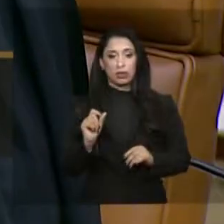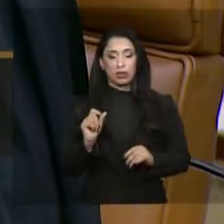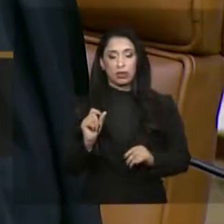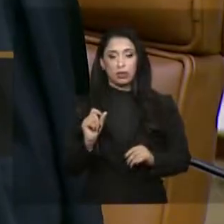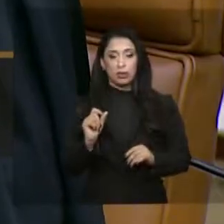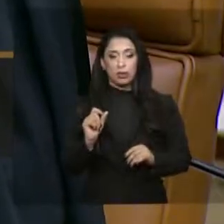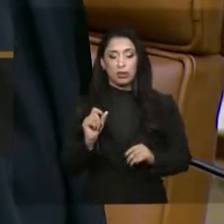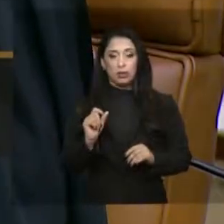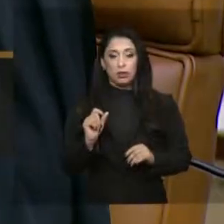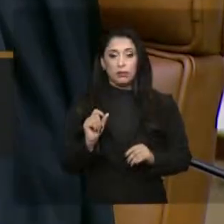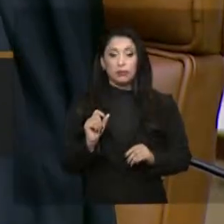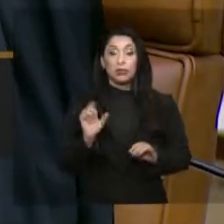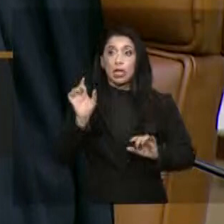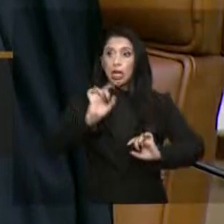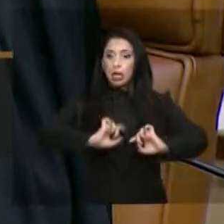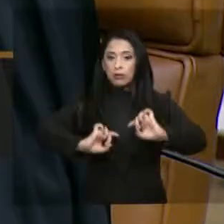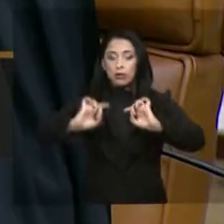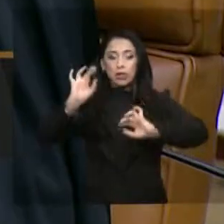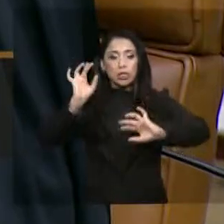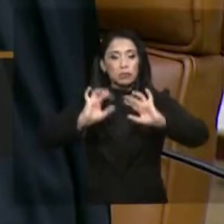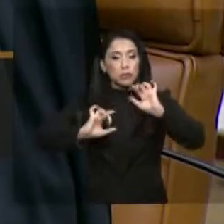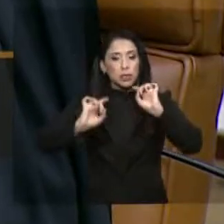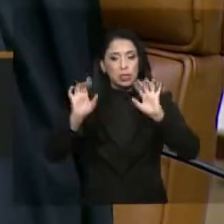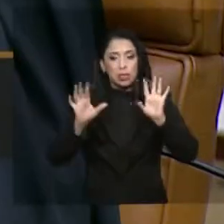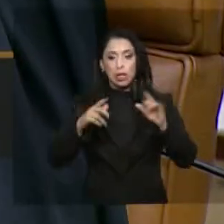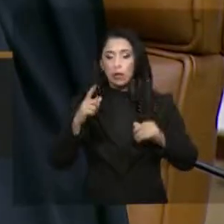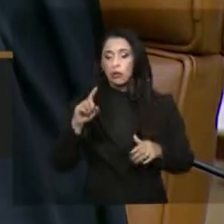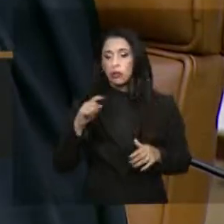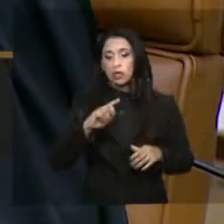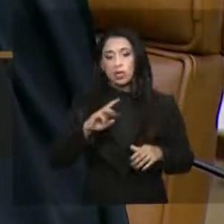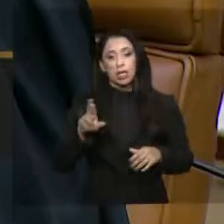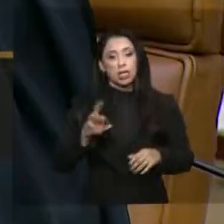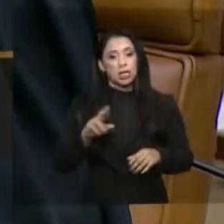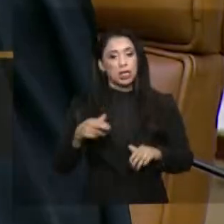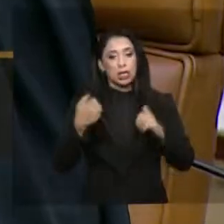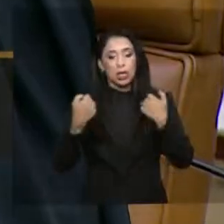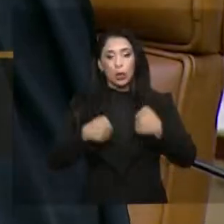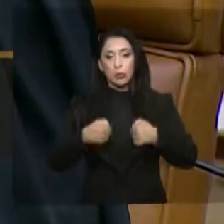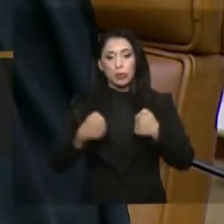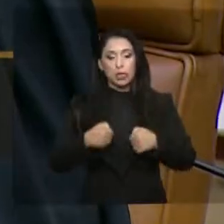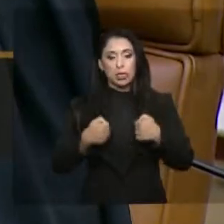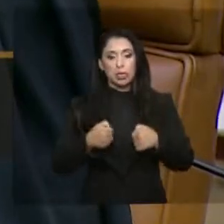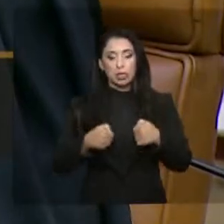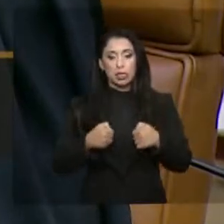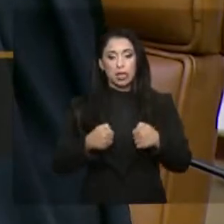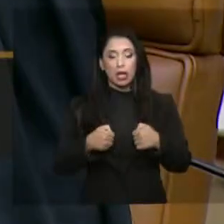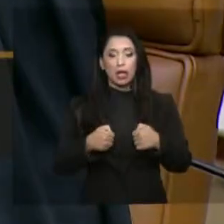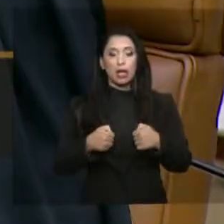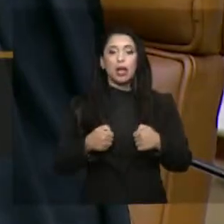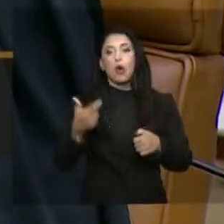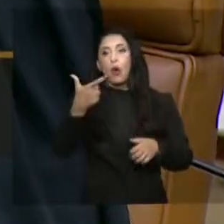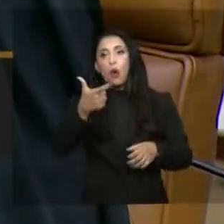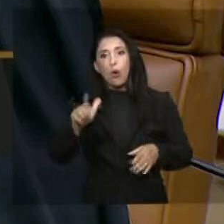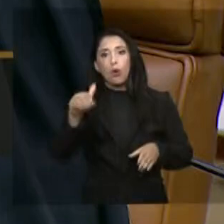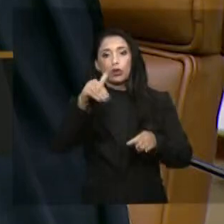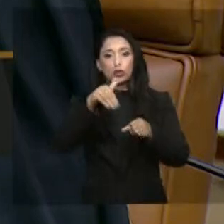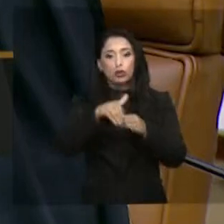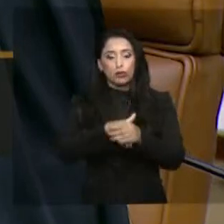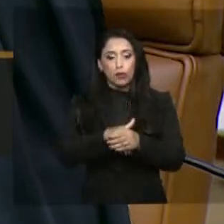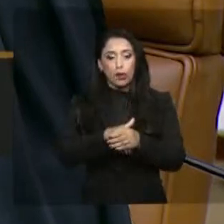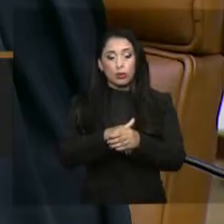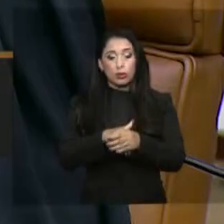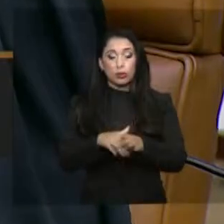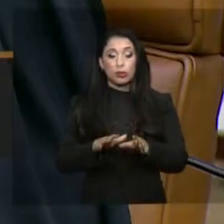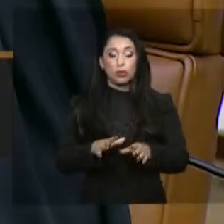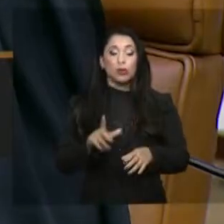excepcionalidade da não necessidade do desempate ocorrer no caso de habeas